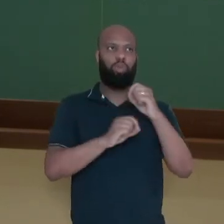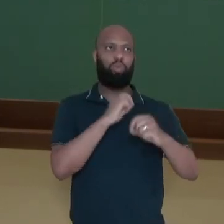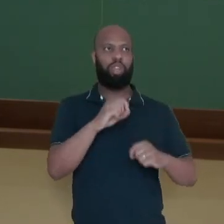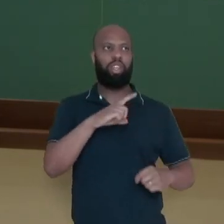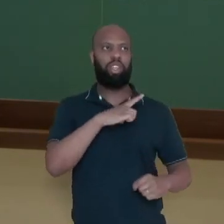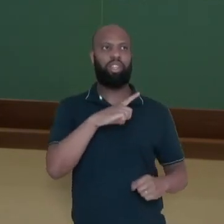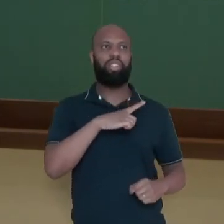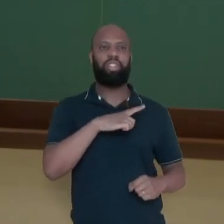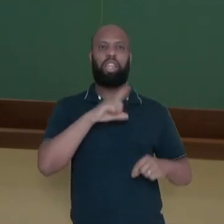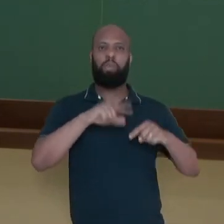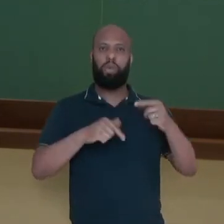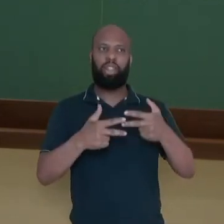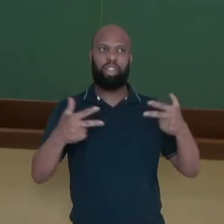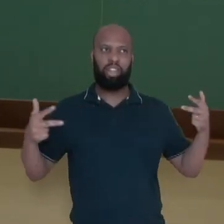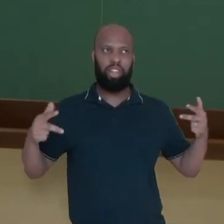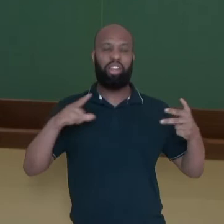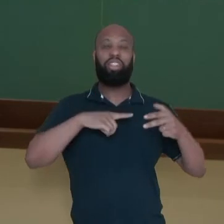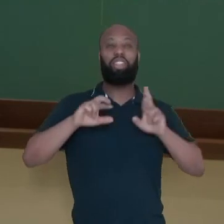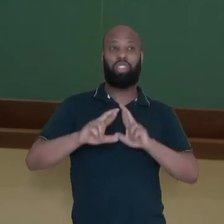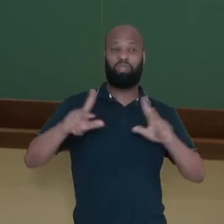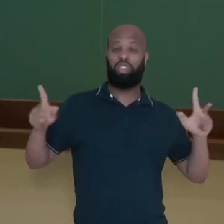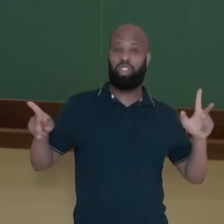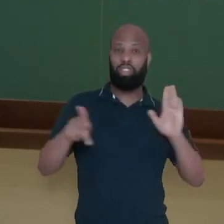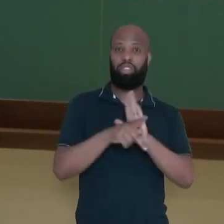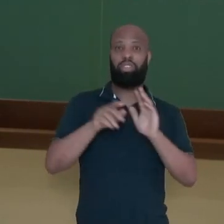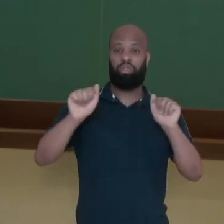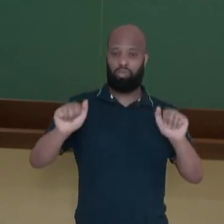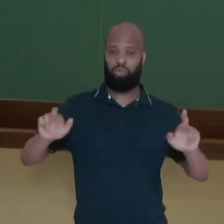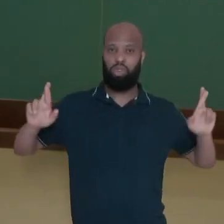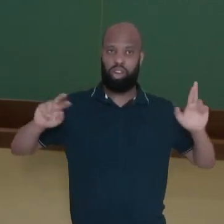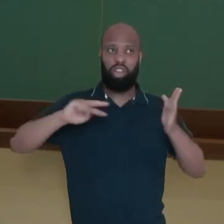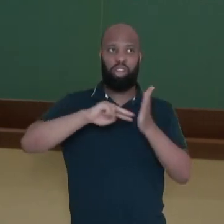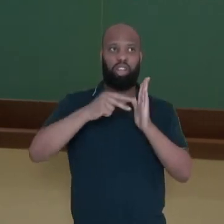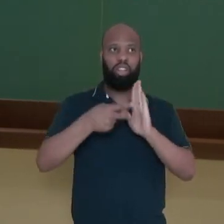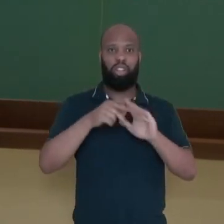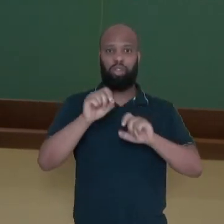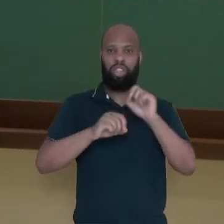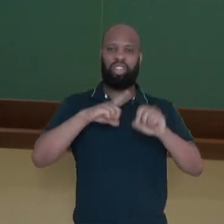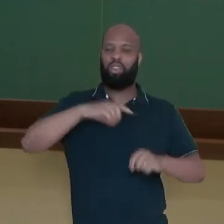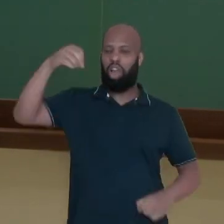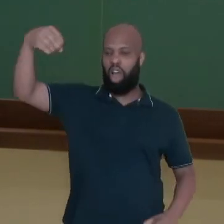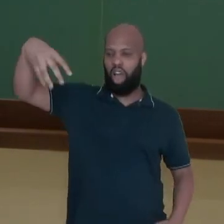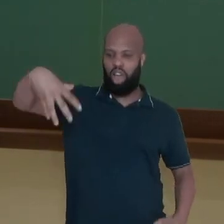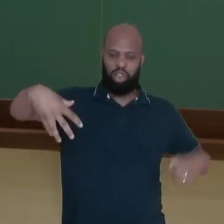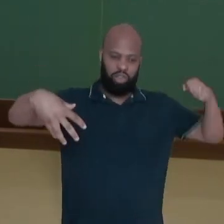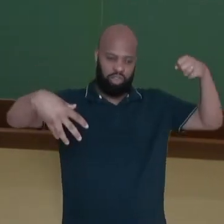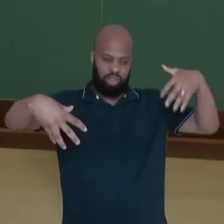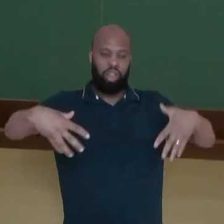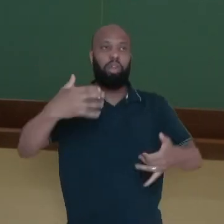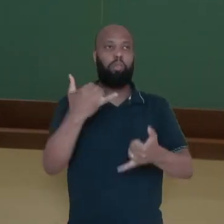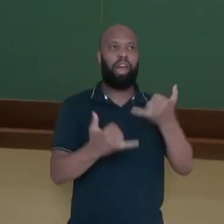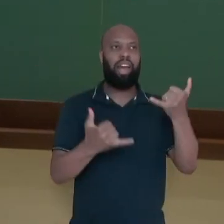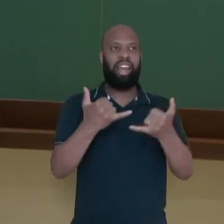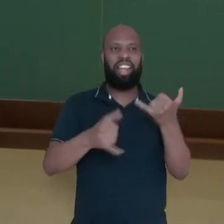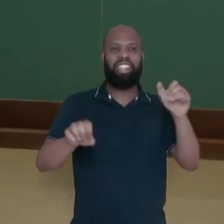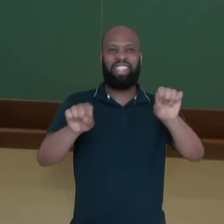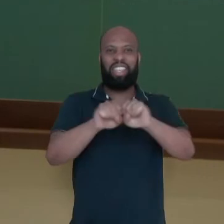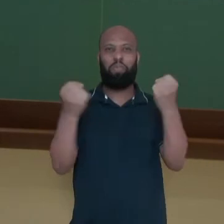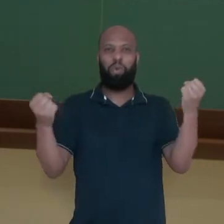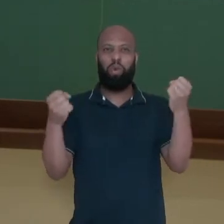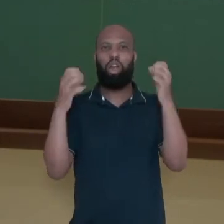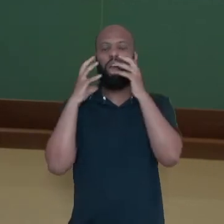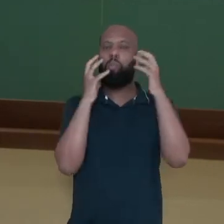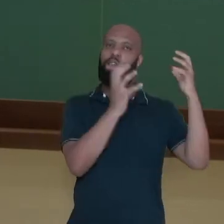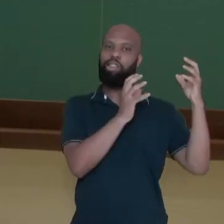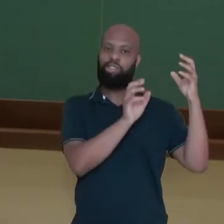desse material com índice de refração diferente da do ar. Então, ao desviar o raio de luz, dá a impressão que ele está quebrado. Tá? Esse